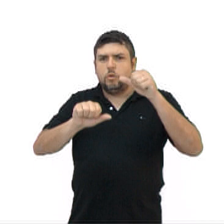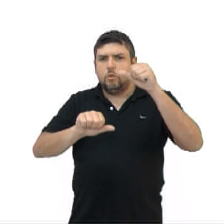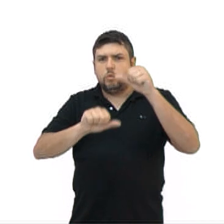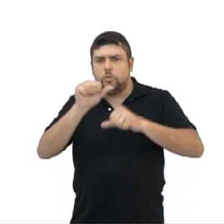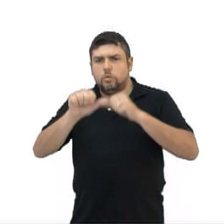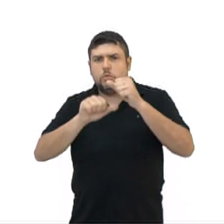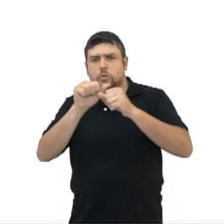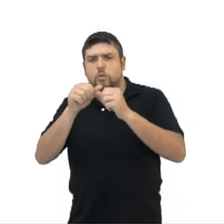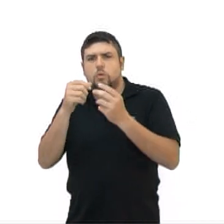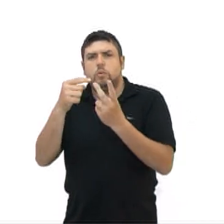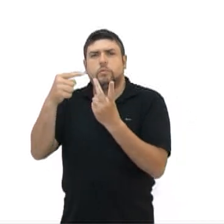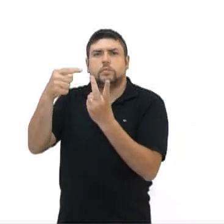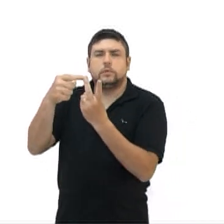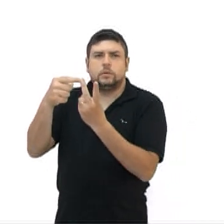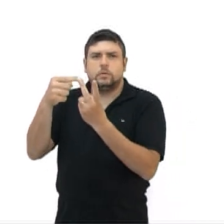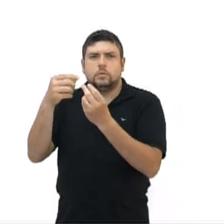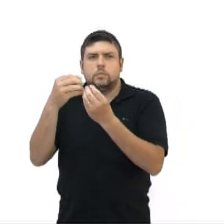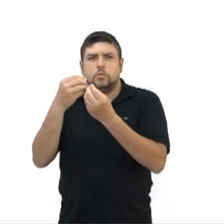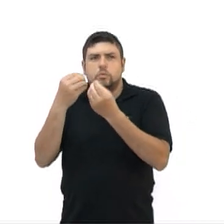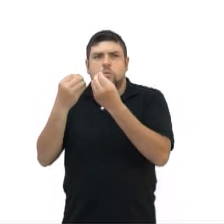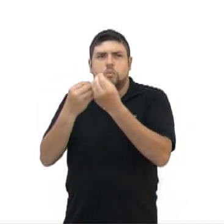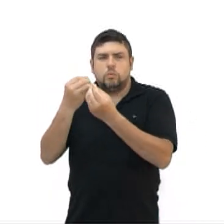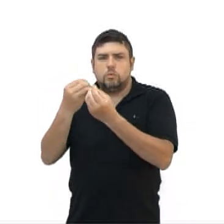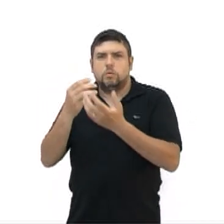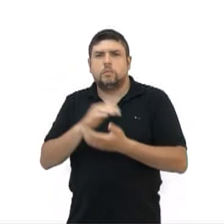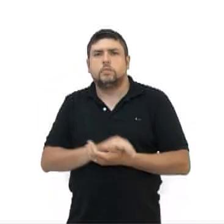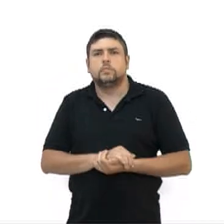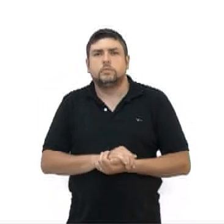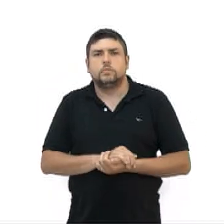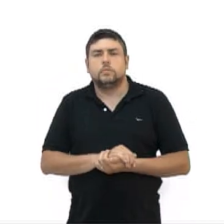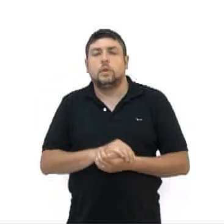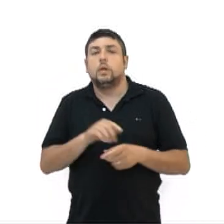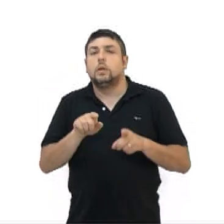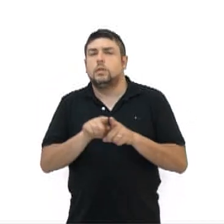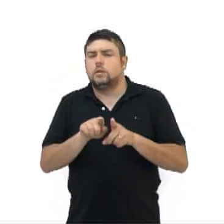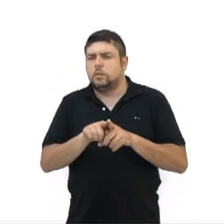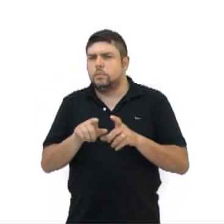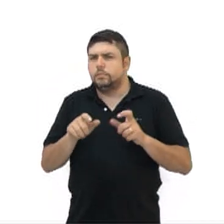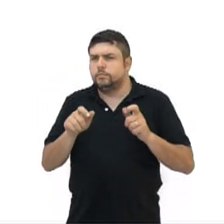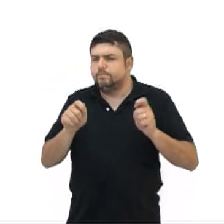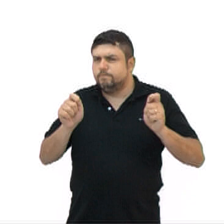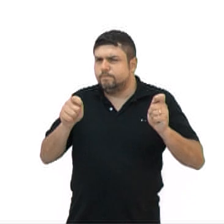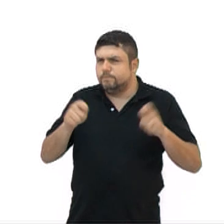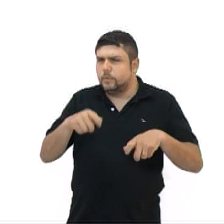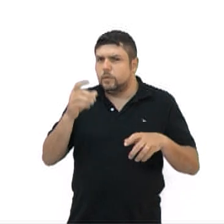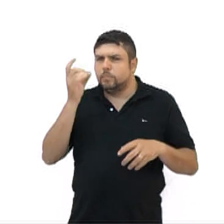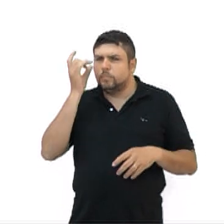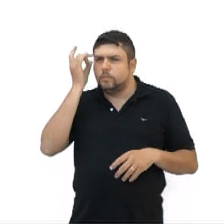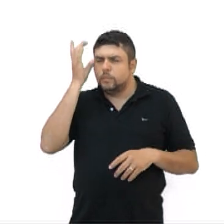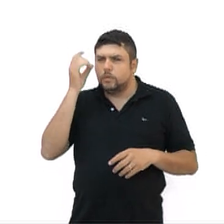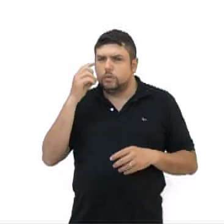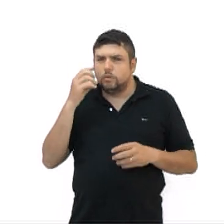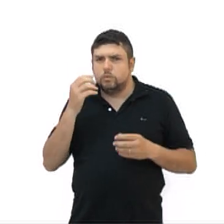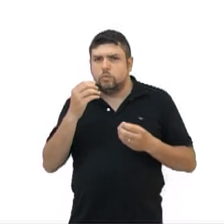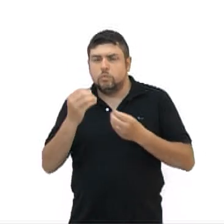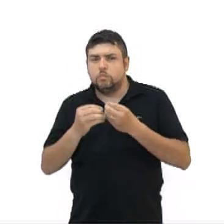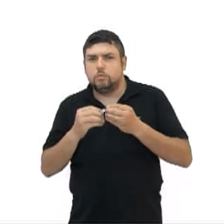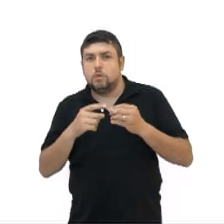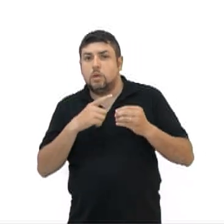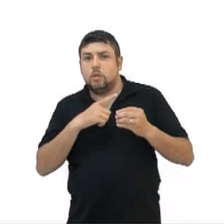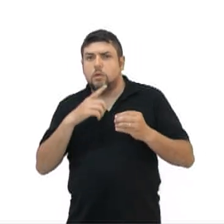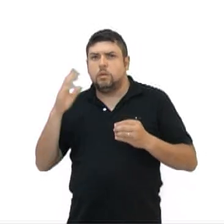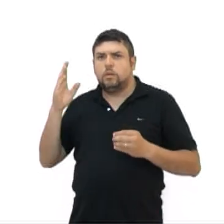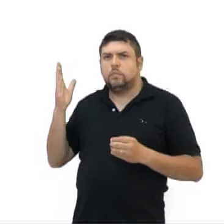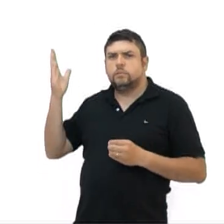tem uma potência elevada ao número decimal, vai transformar em uma raiz. E para facilitar para vocês, eu já deixei o quê? Um exemplo bem